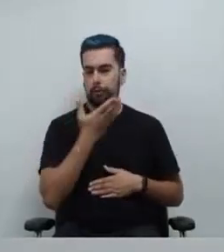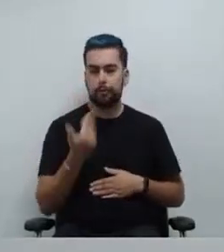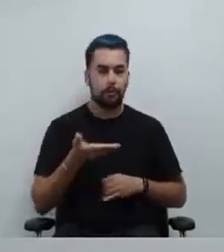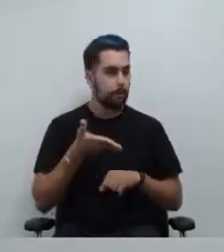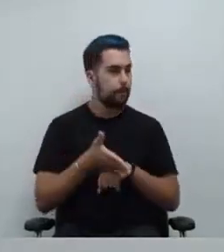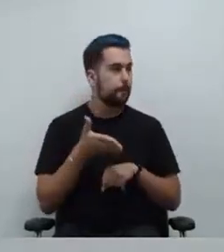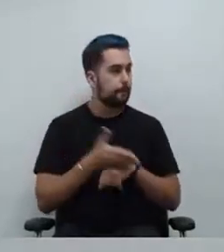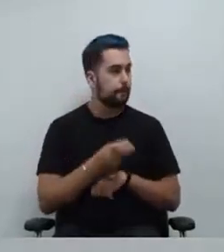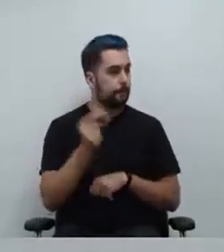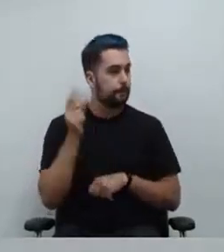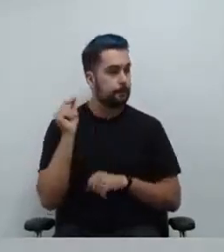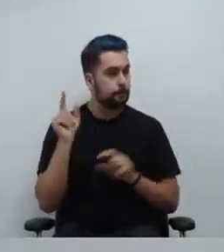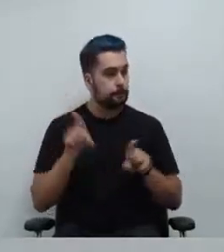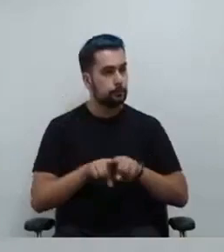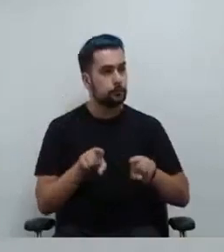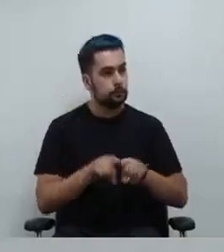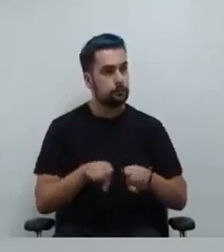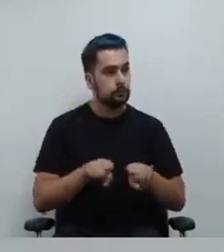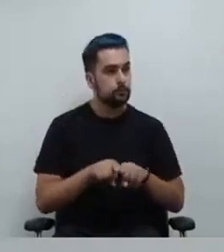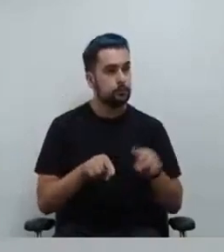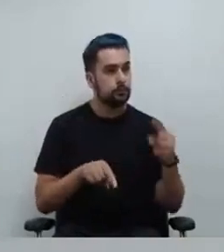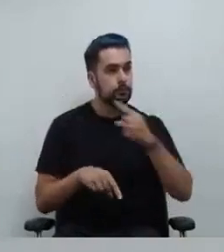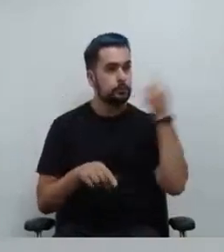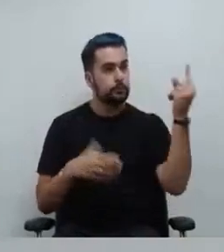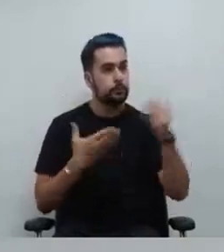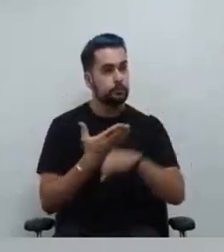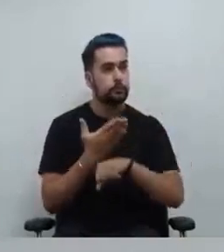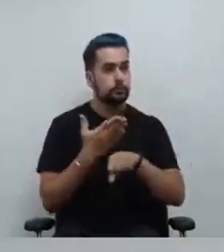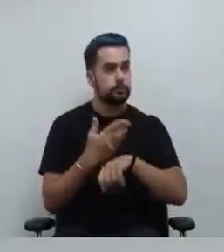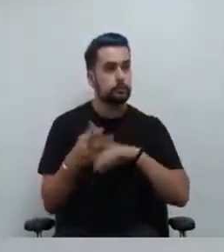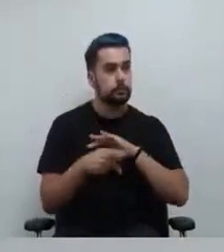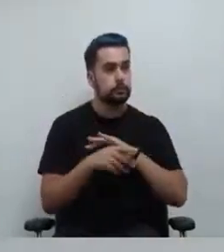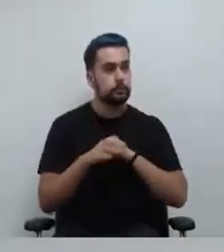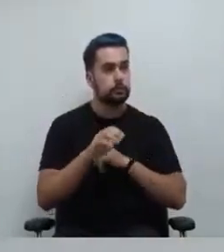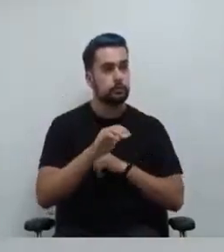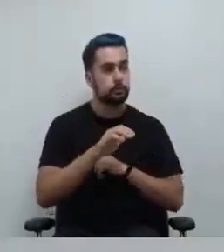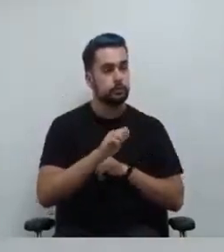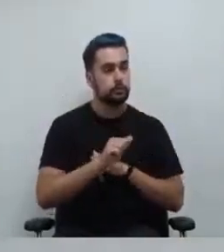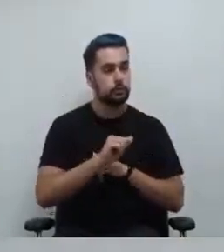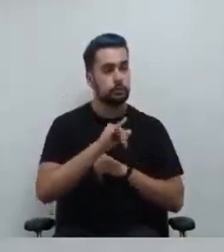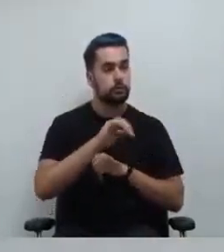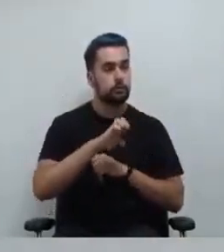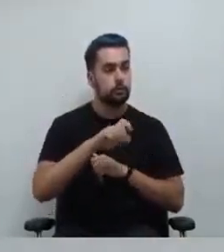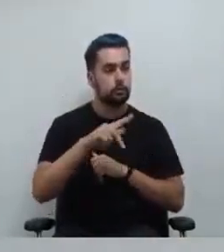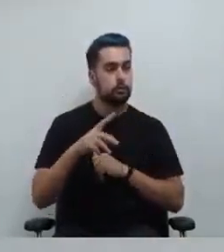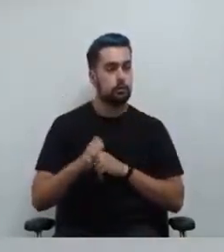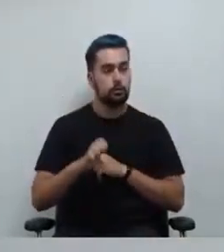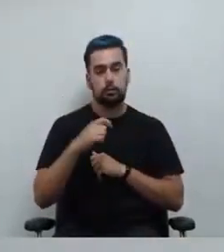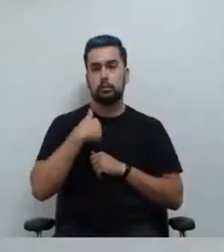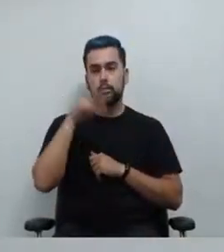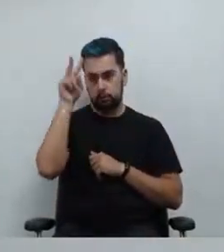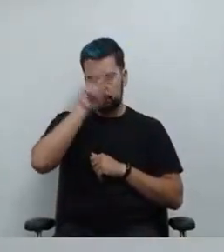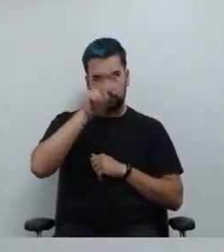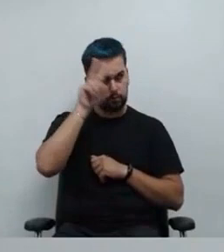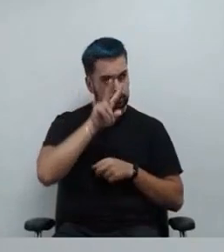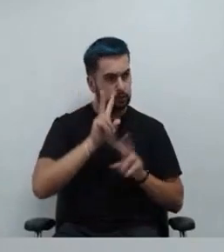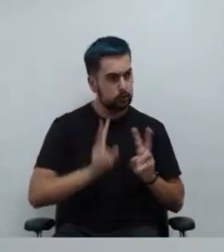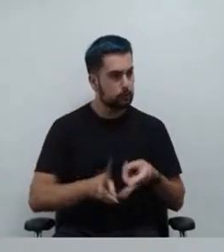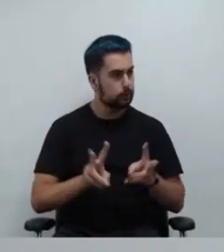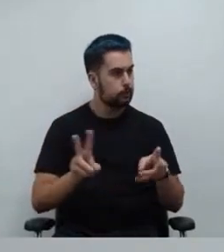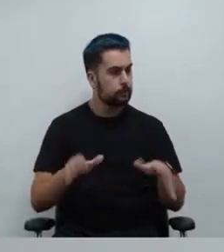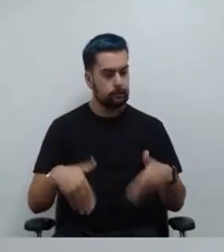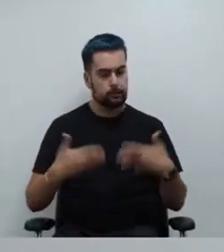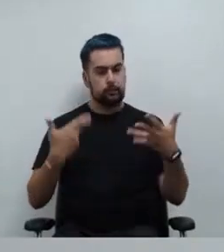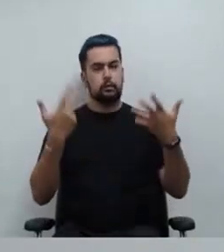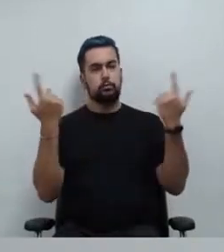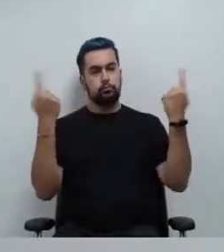CAEP por bastante tempo, inclusive nas primeiras composições da CAEP, e me recordo que era, assim, sempre estimulante, né,